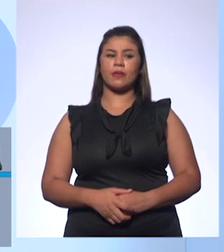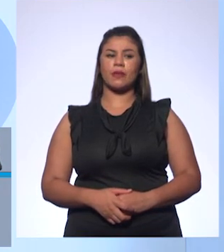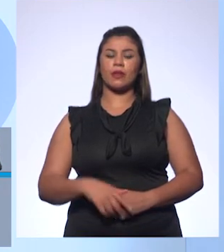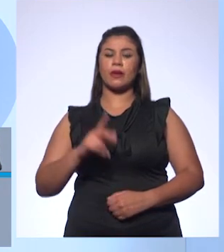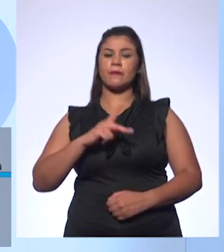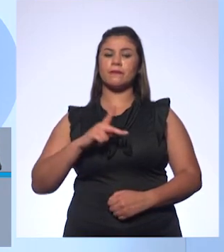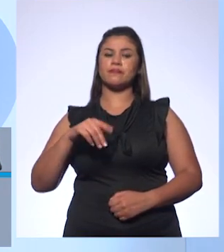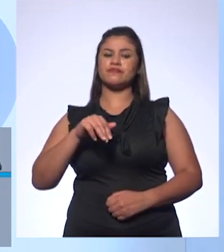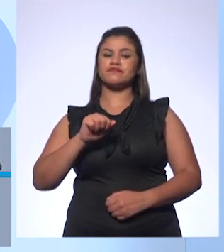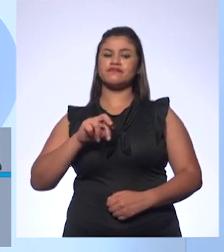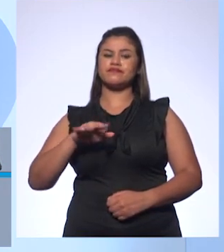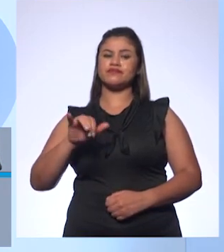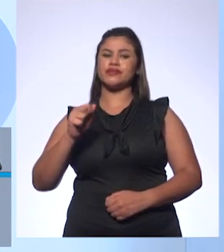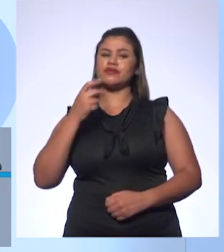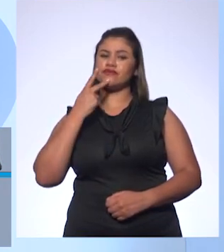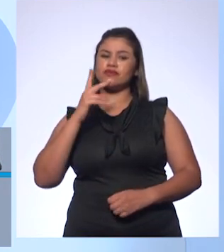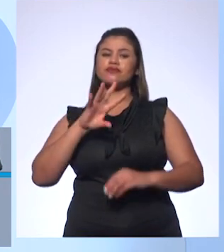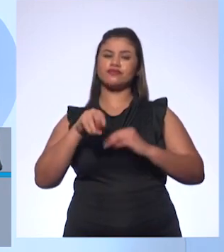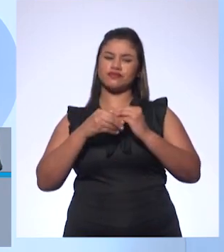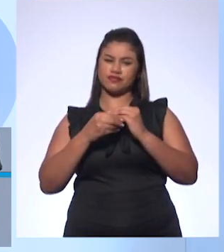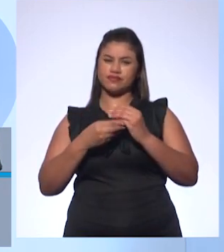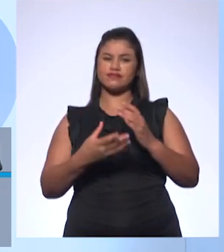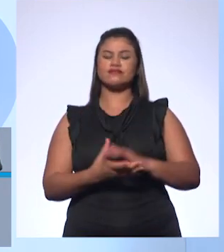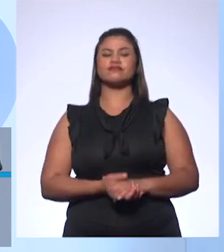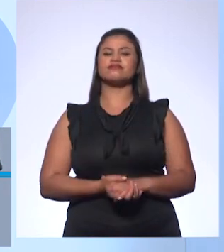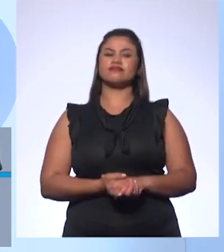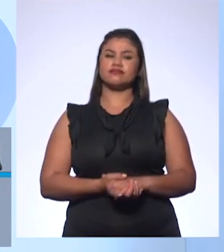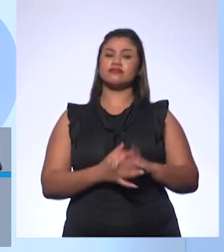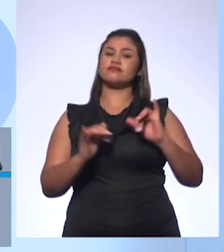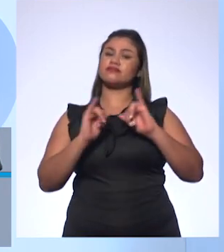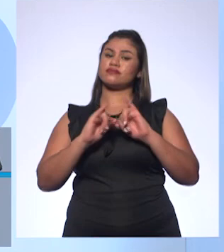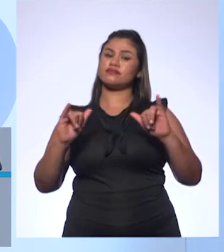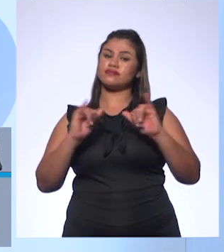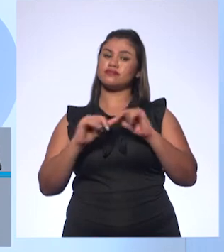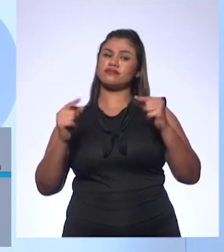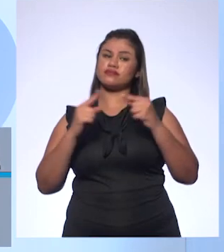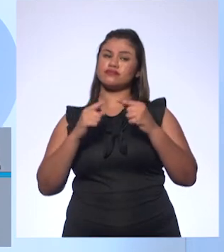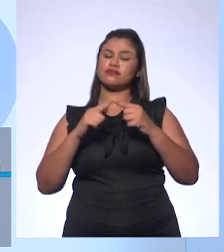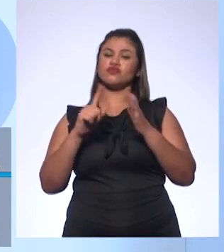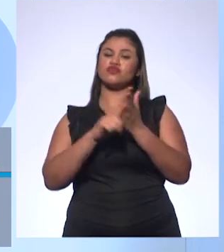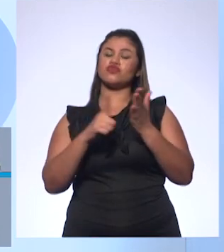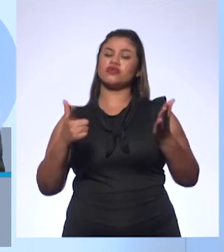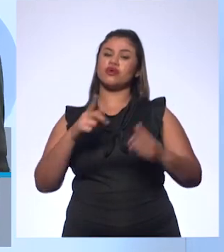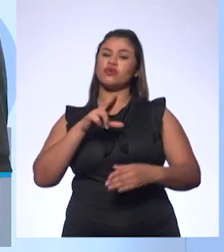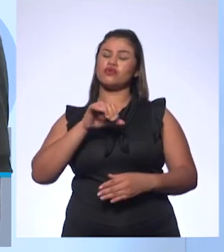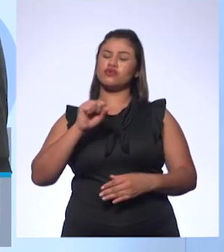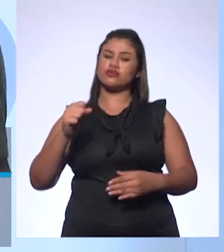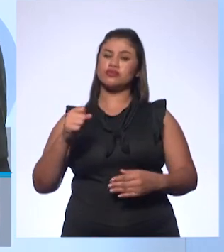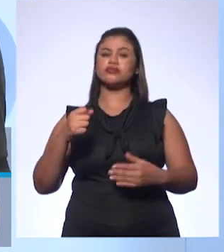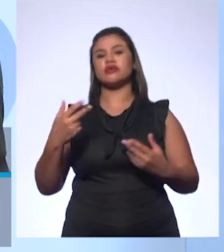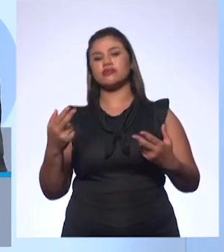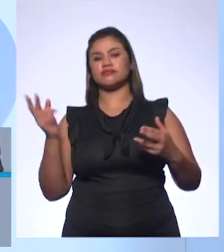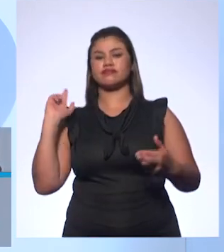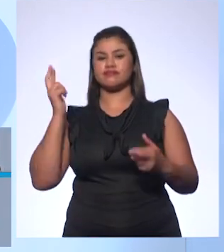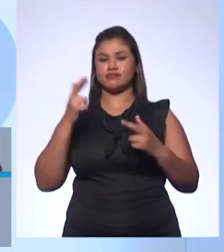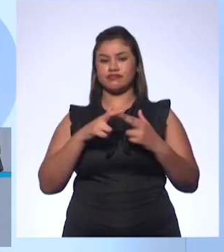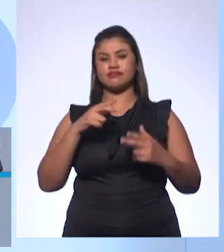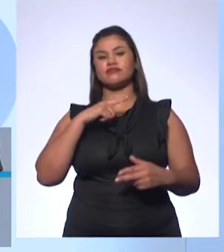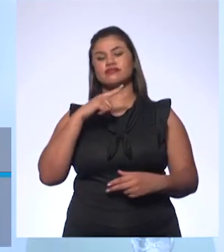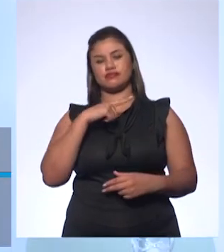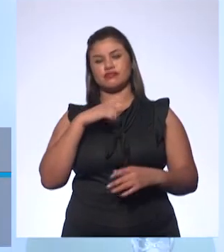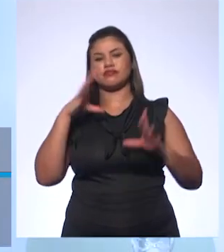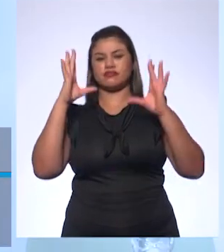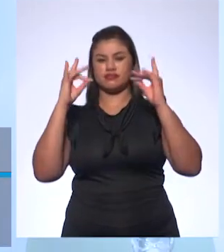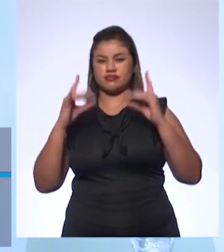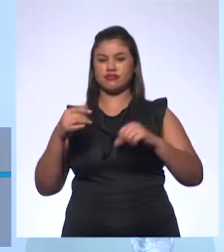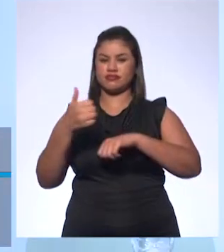Pro Maria endossou aí que você falou, né? Afinal, essa notícia foi veiculada no Jornal da USP, ou seja, é uma referência pra gente, né? Sim, que tem